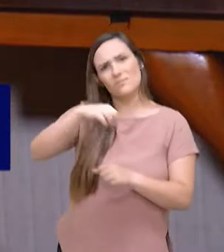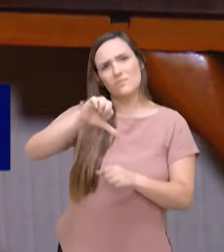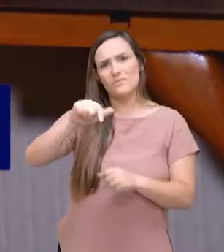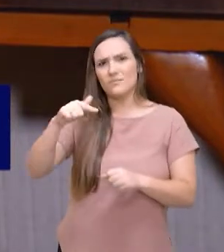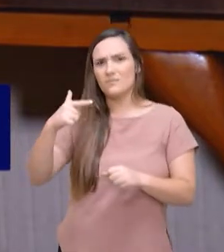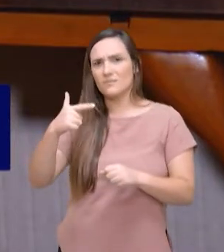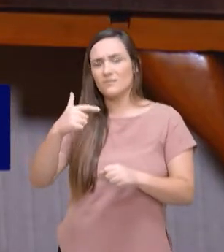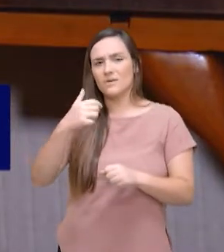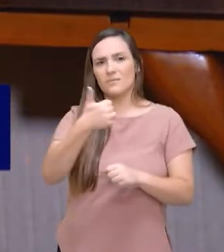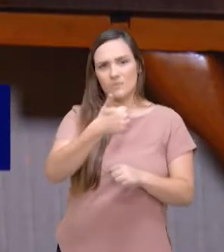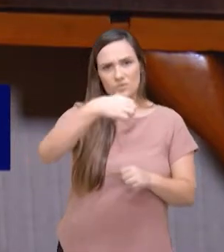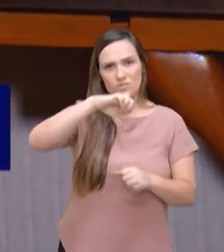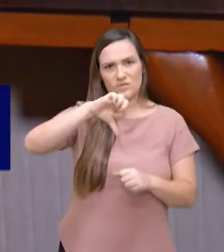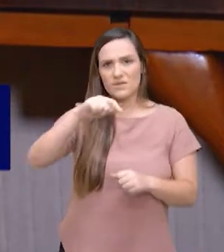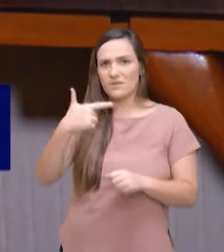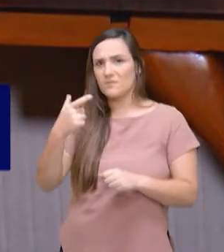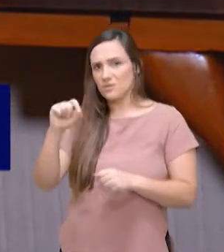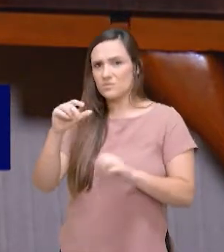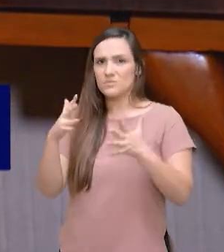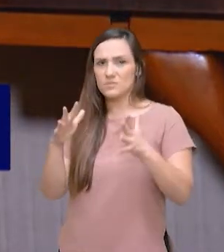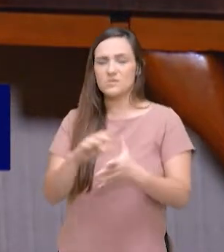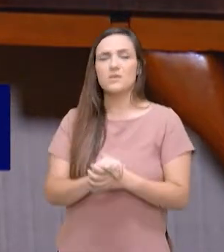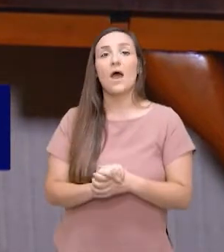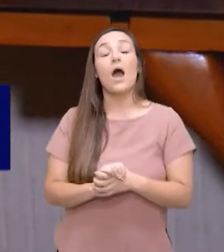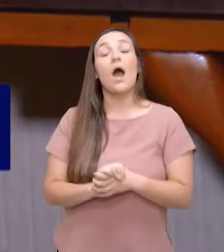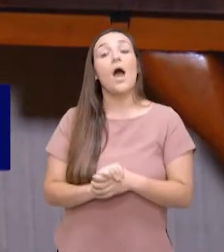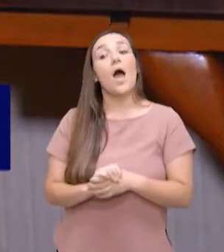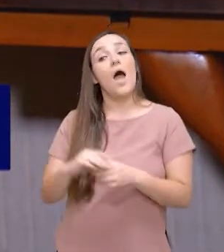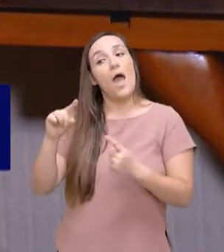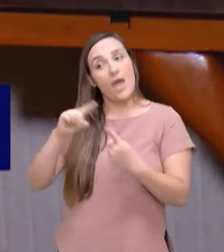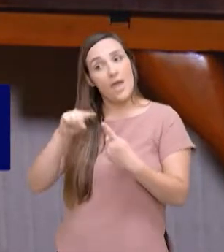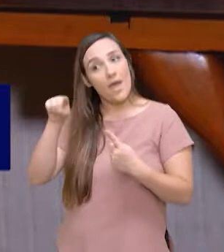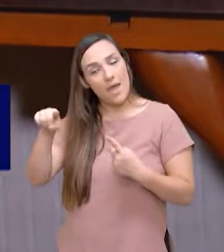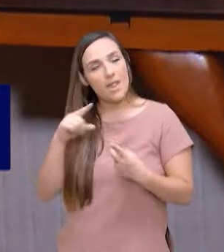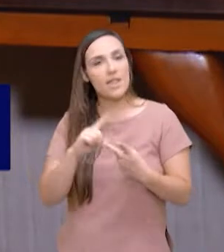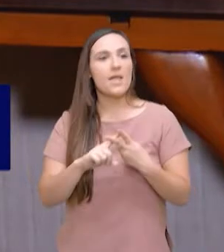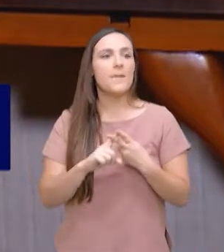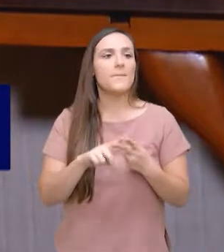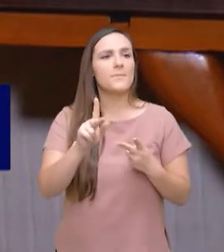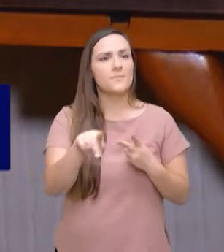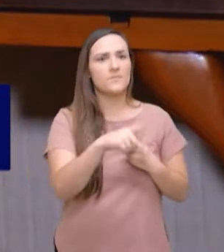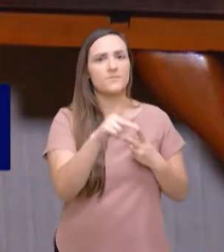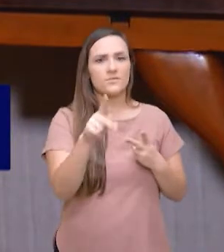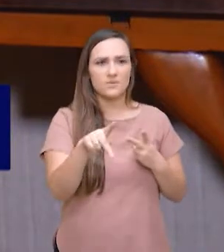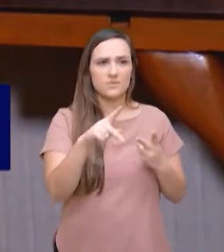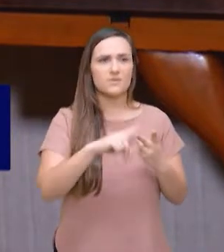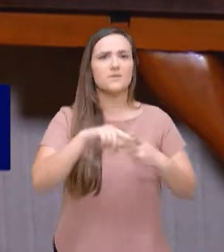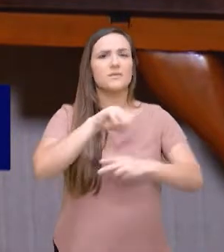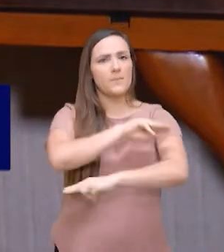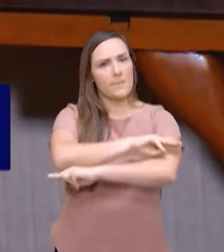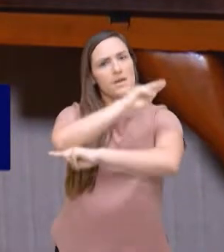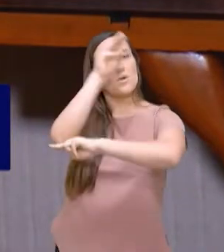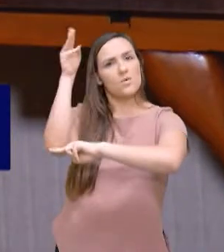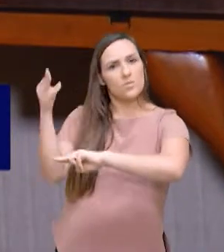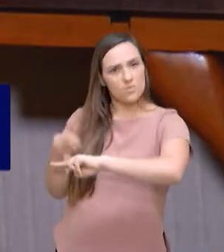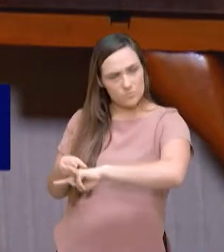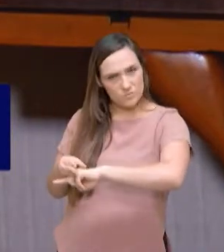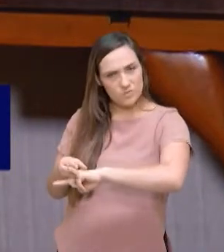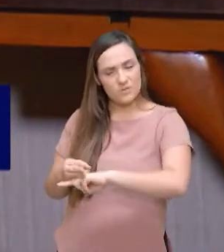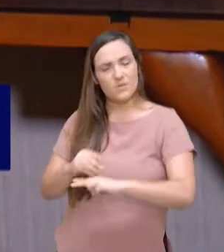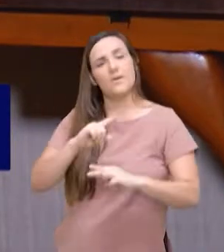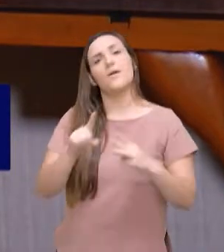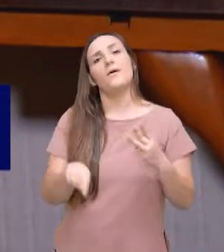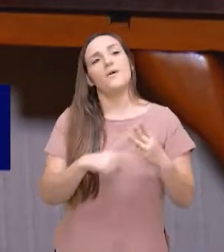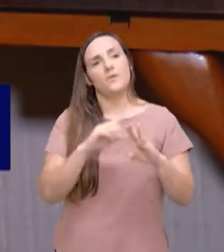Ela, a professora do Colégio Estadual. Maria Constância. Maria Constância de